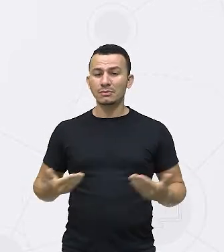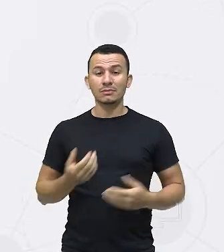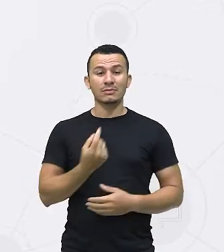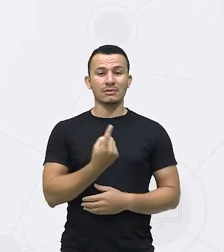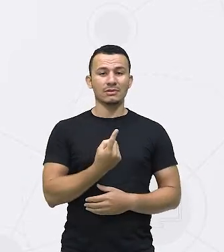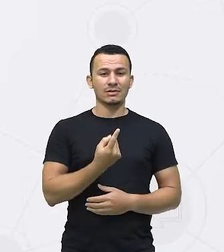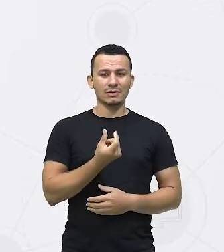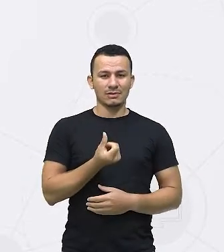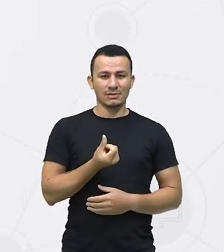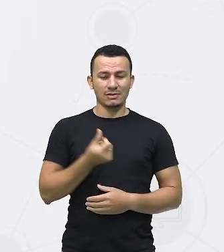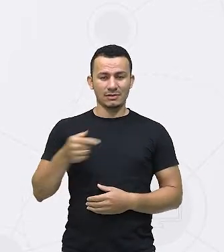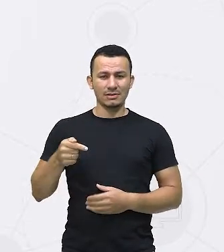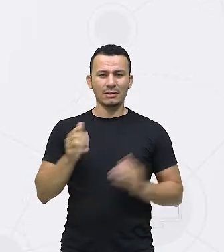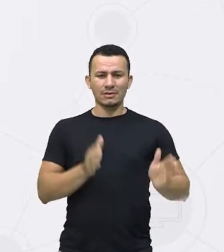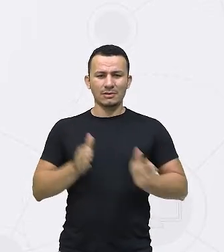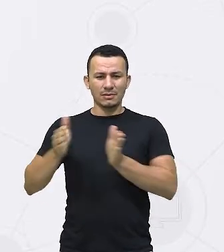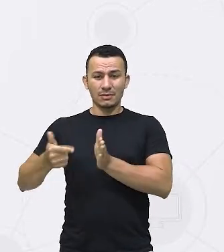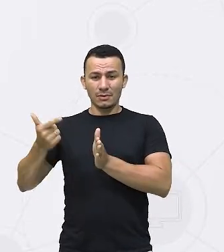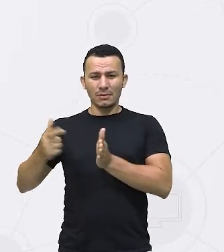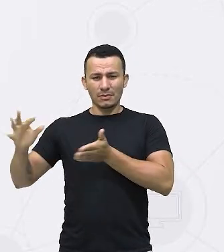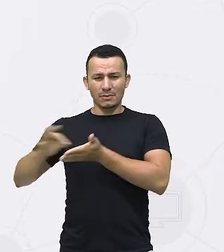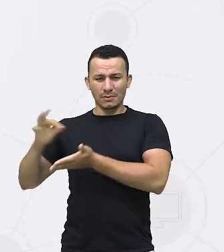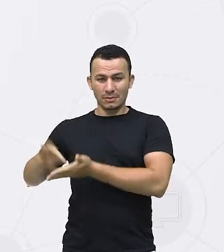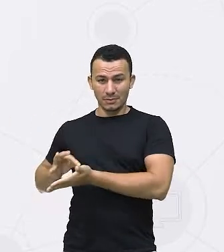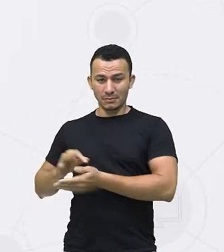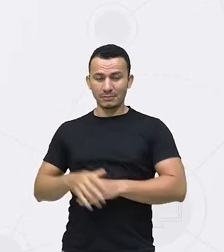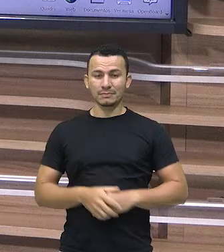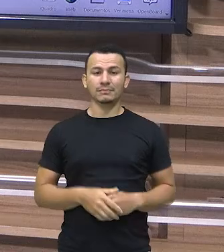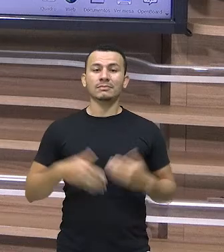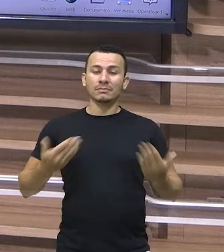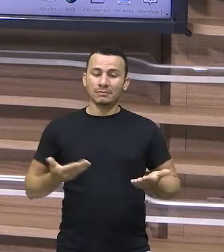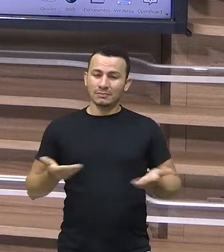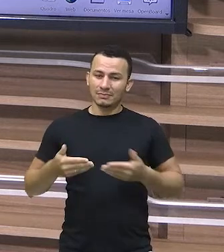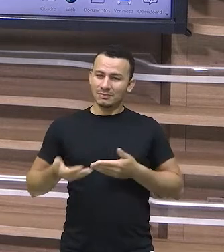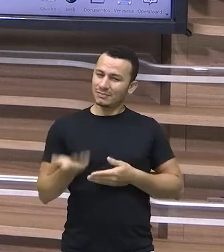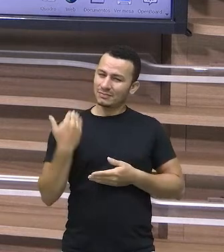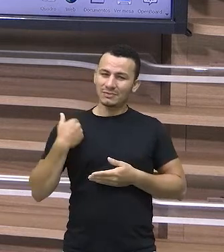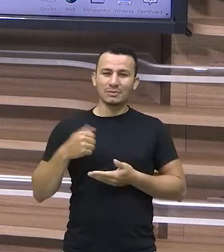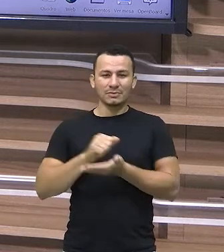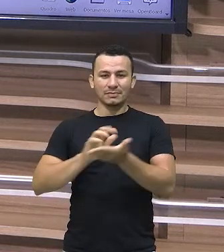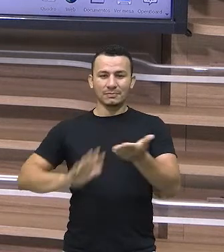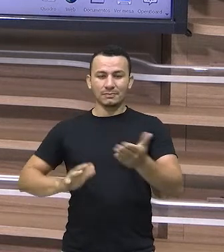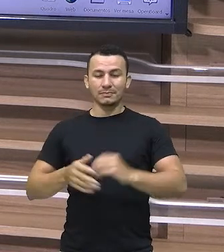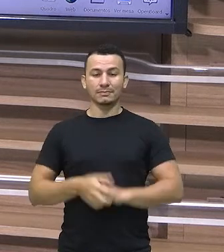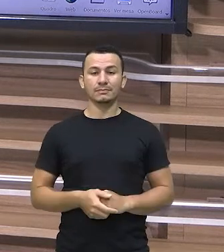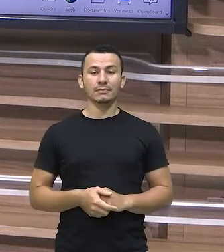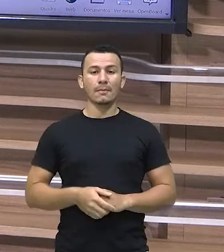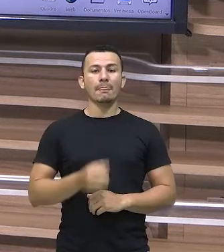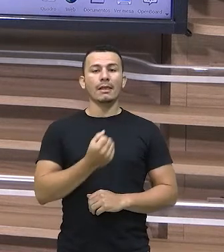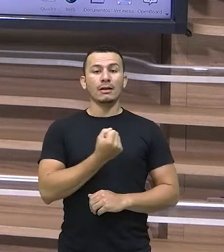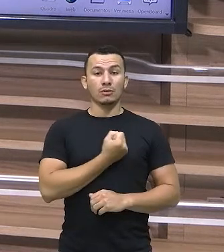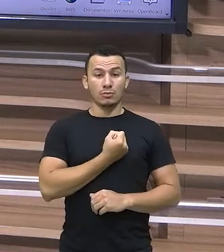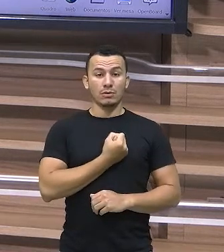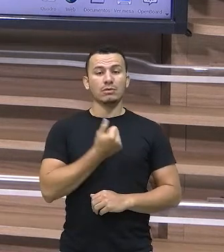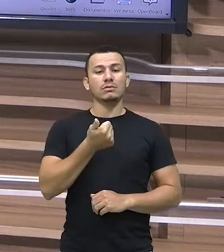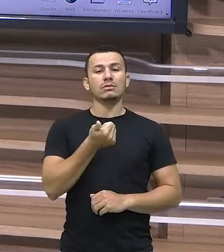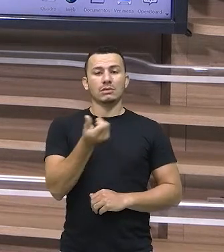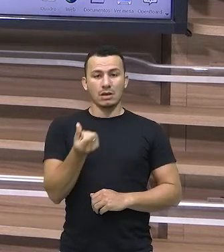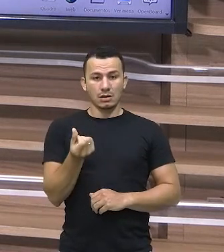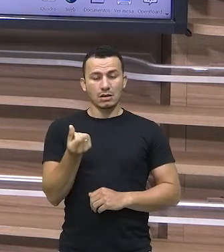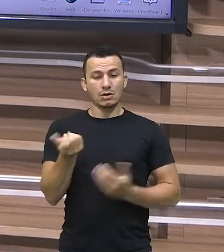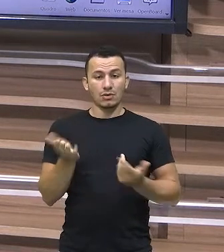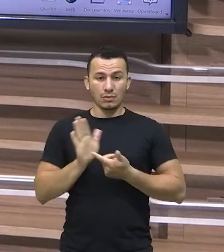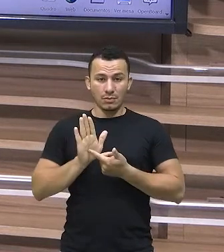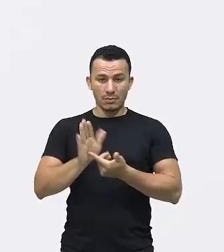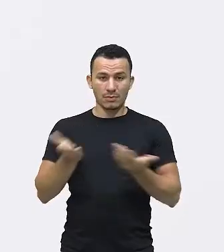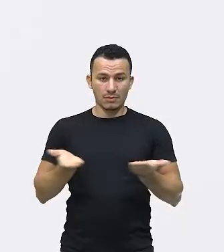a parte 2 da nossa correção. Então vamos lá à nossa questão de número 16, trago ela aqui